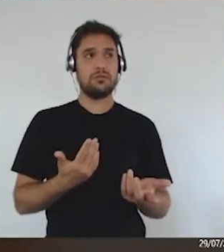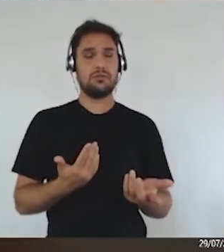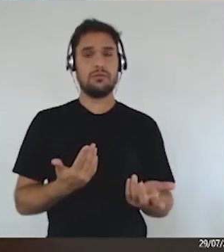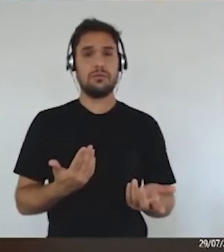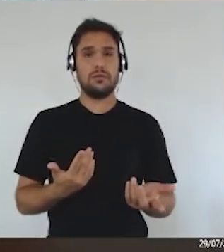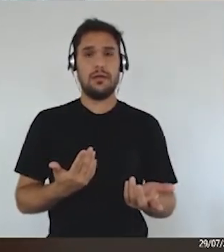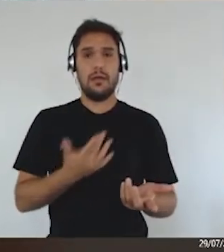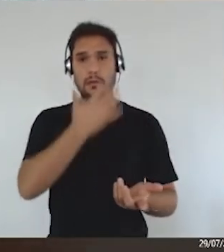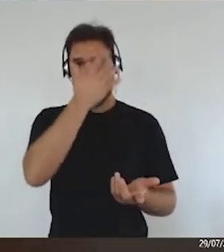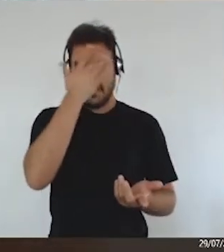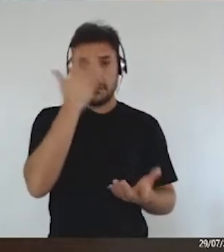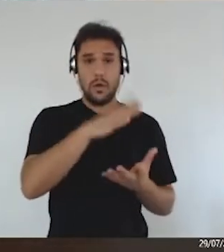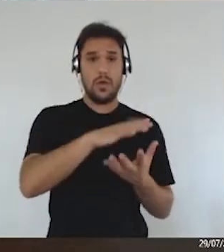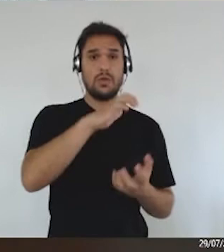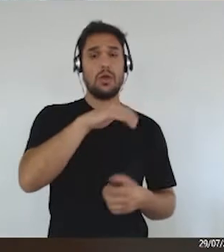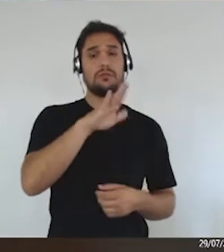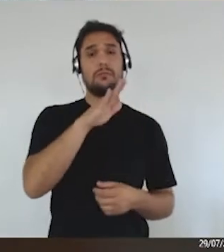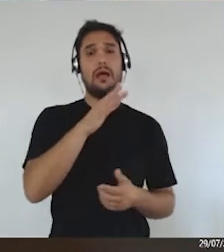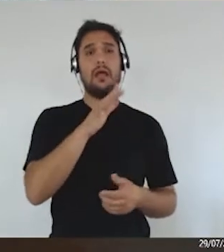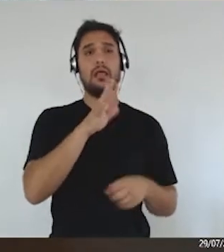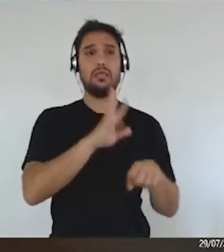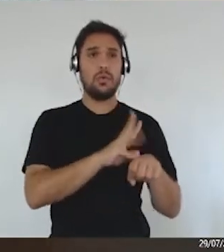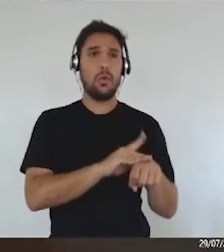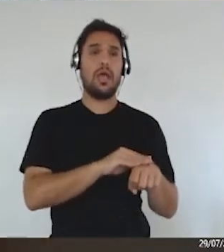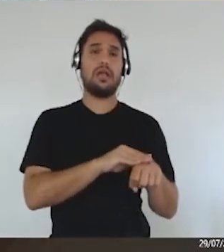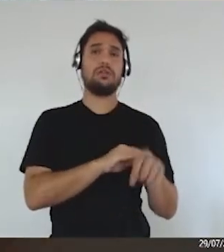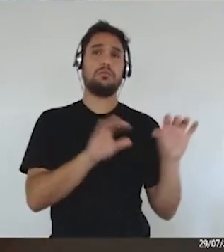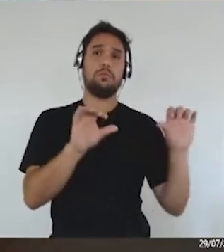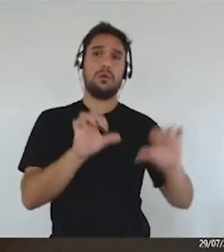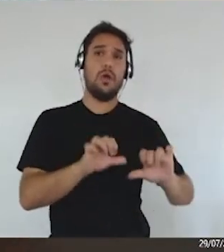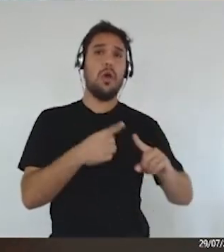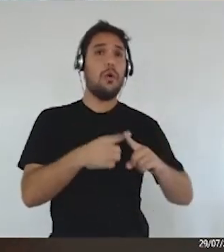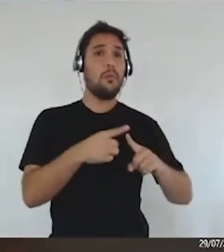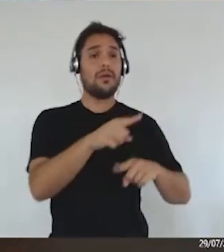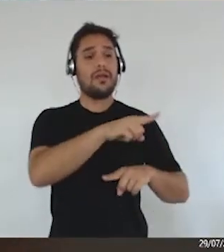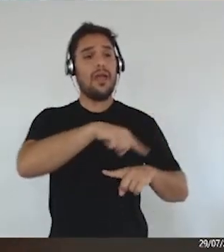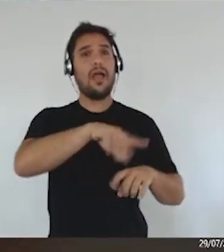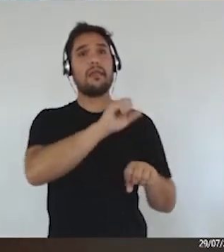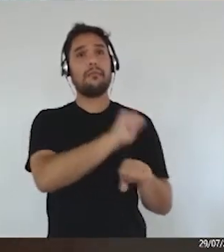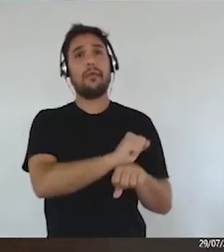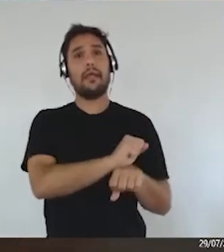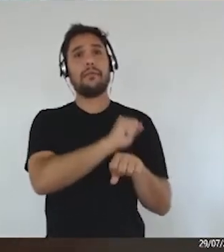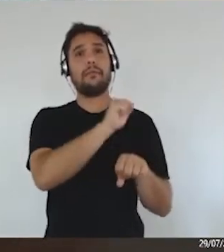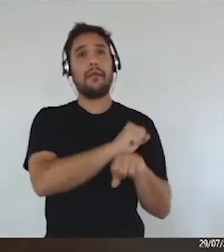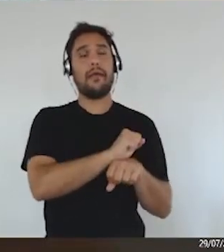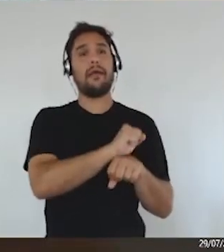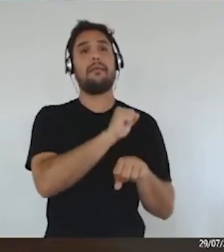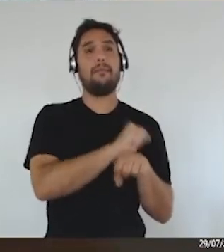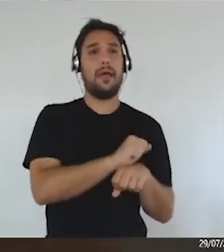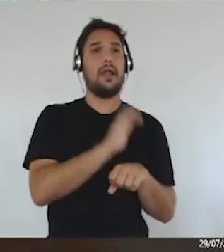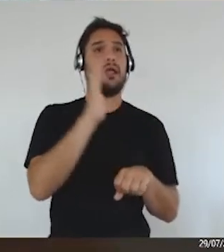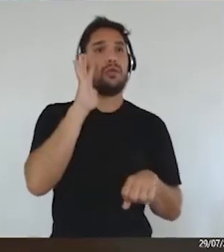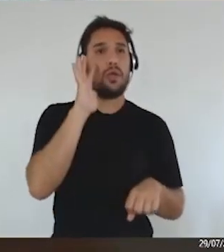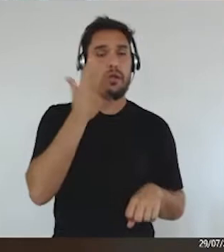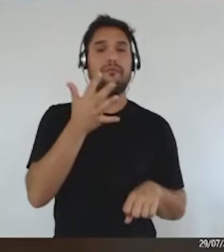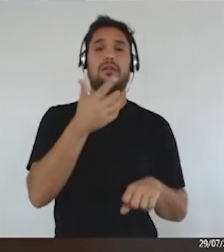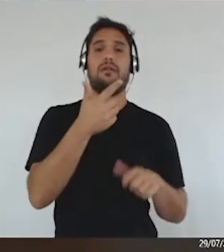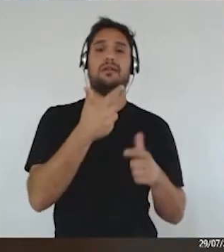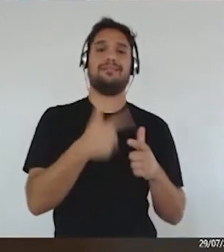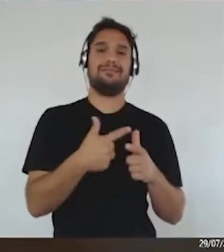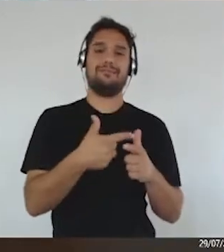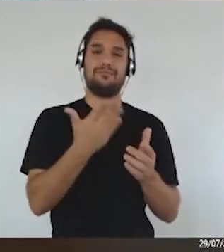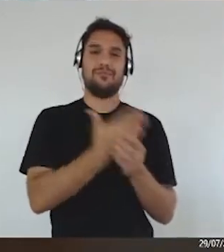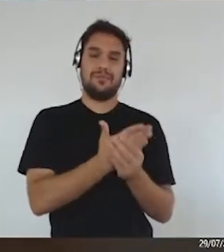negociação pessoas mais idosas e muito doentes por conta da espera da solução ou da sentença daquele